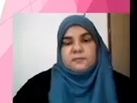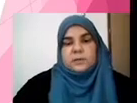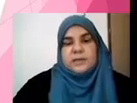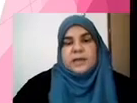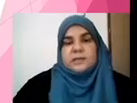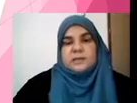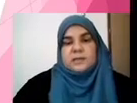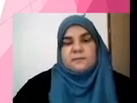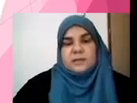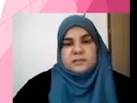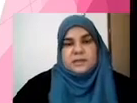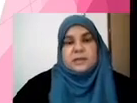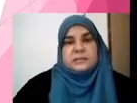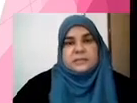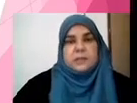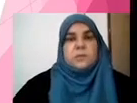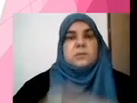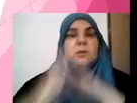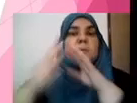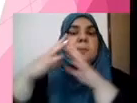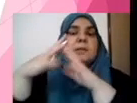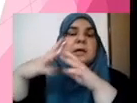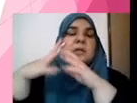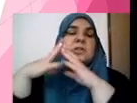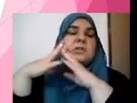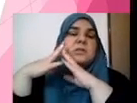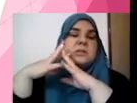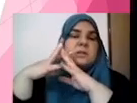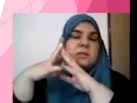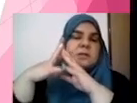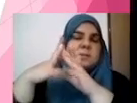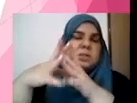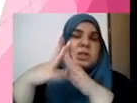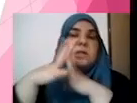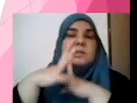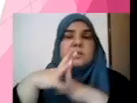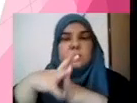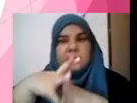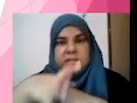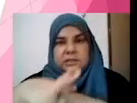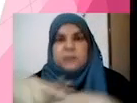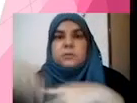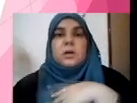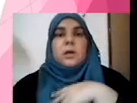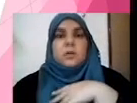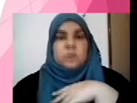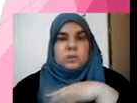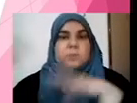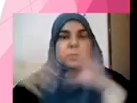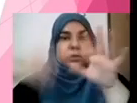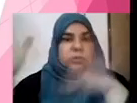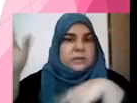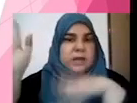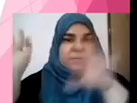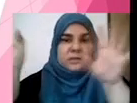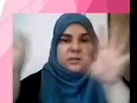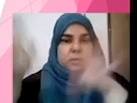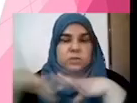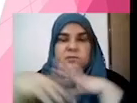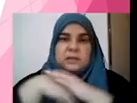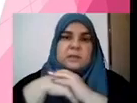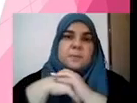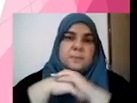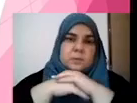aqui for 10, aqui vai ser 5. Isso é uma propriedade das medianas e do baricentro. Os outros pontos notáveis